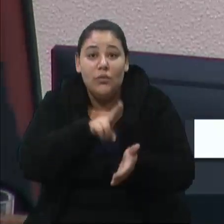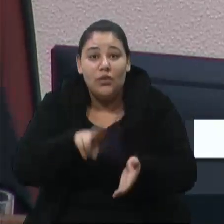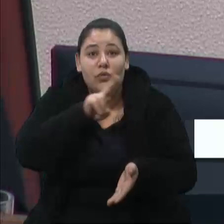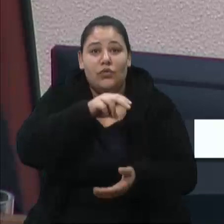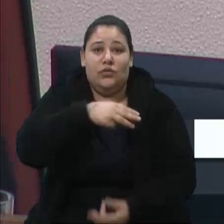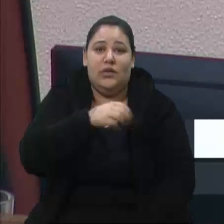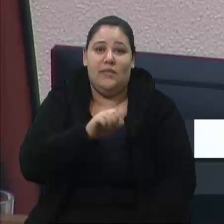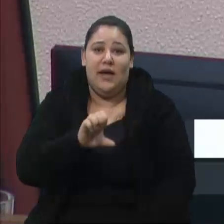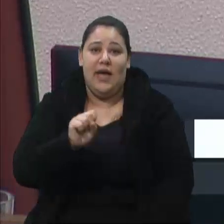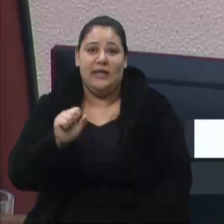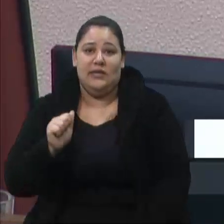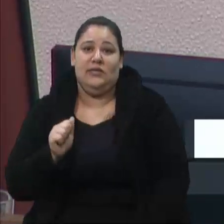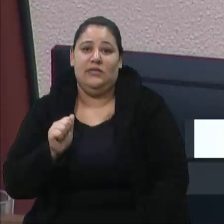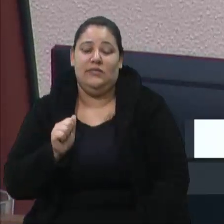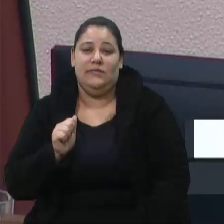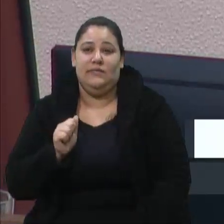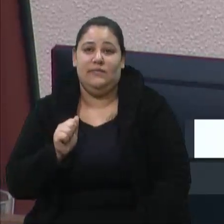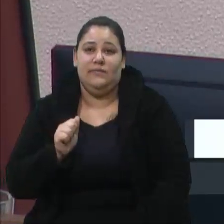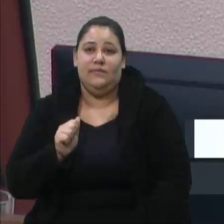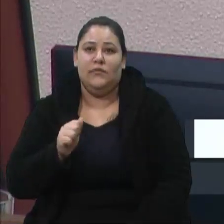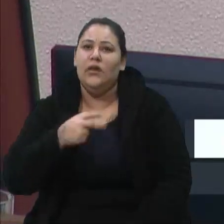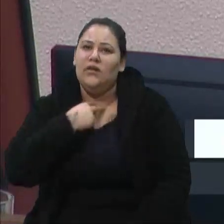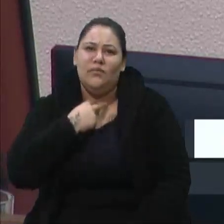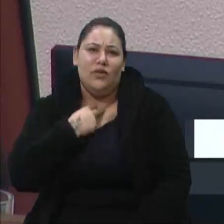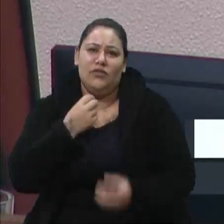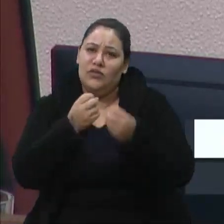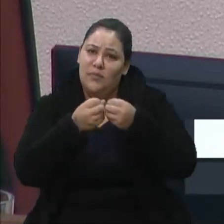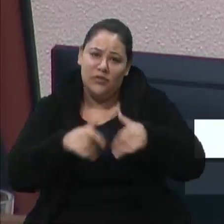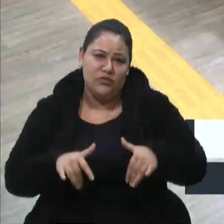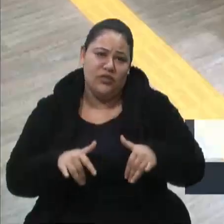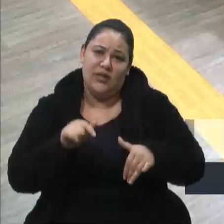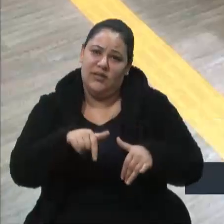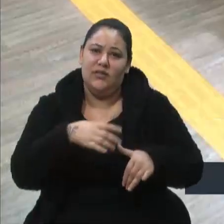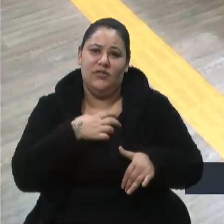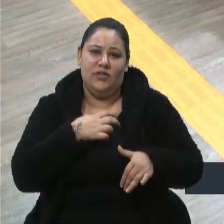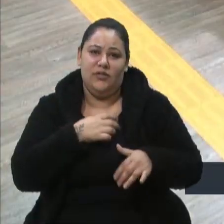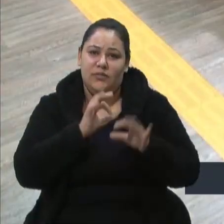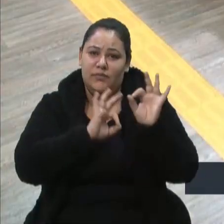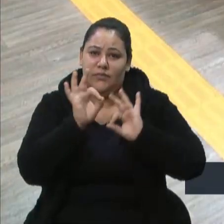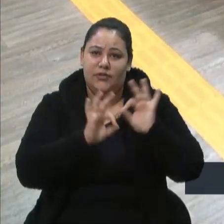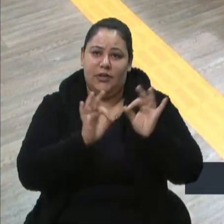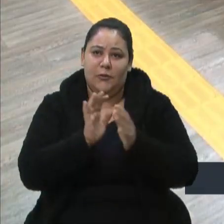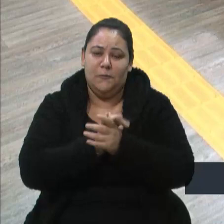da Maesa. E não pode ser prejudicado esse projeto. Vereador Zanquim.